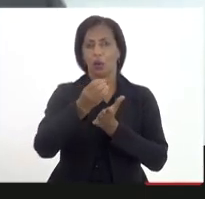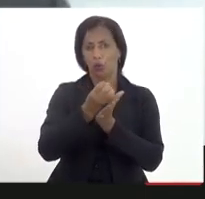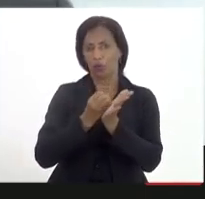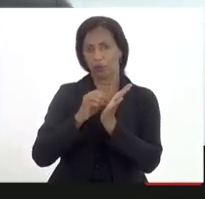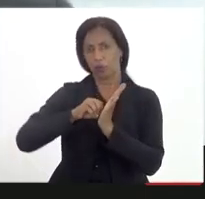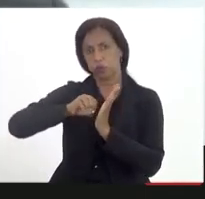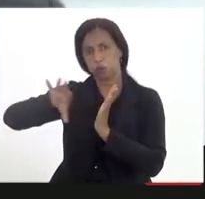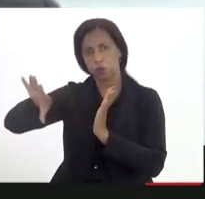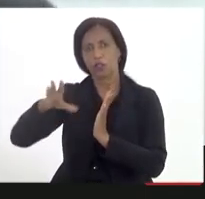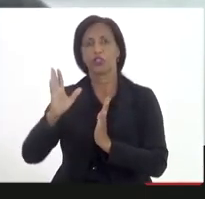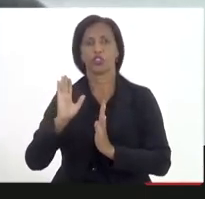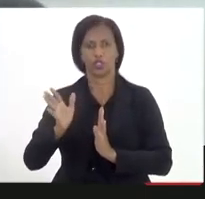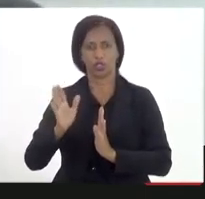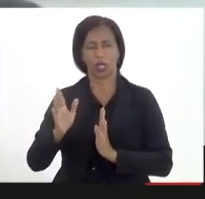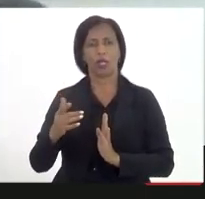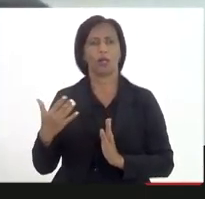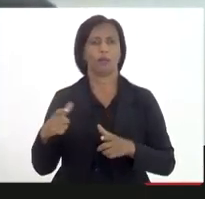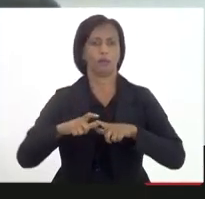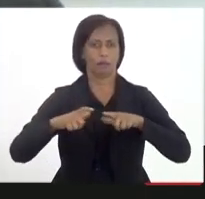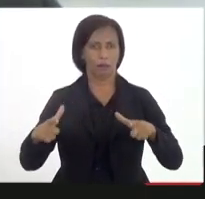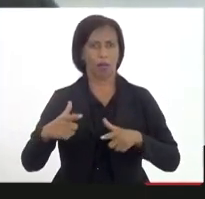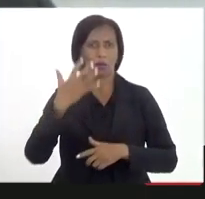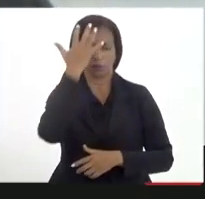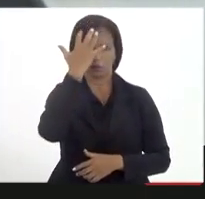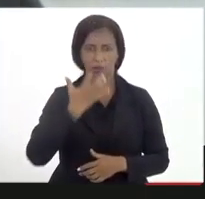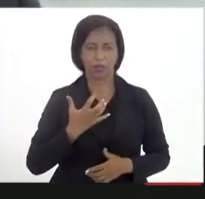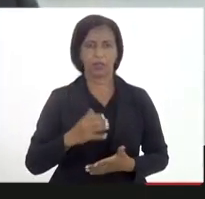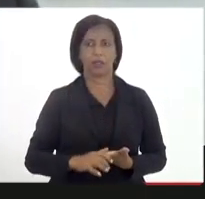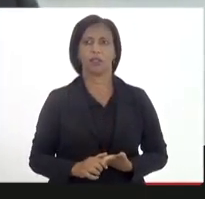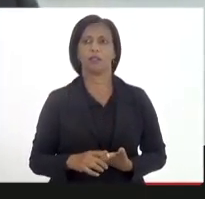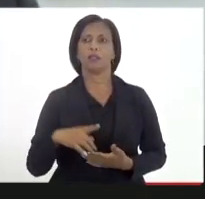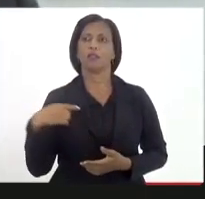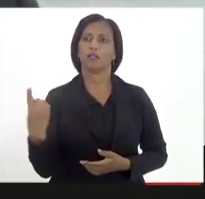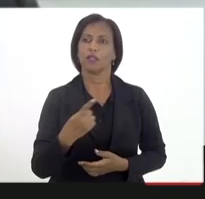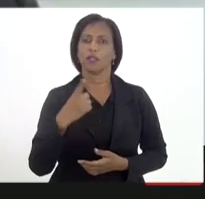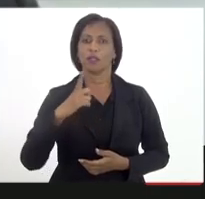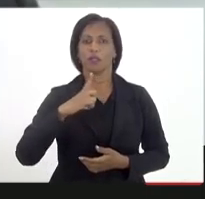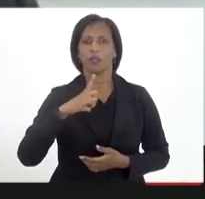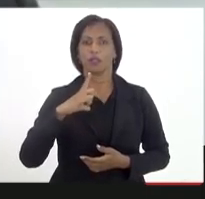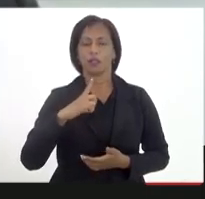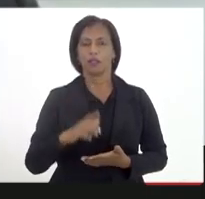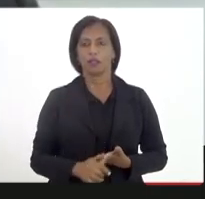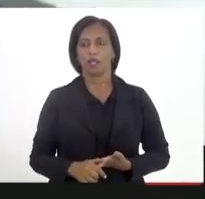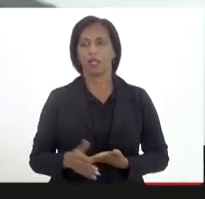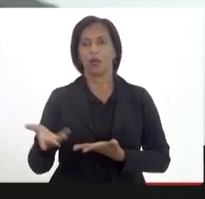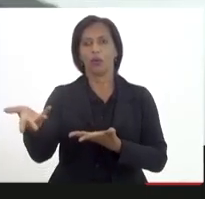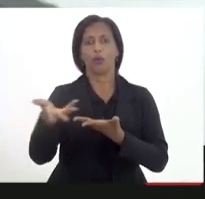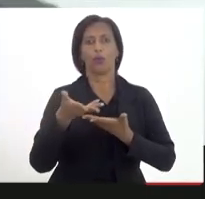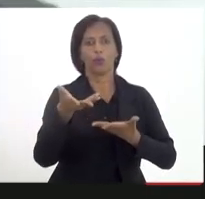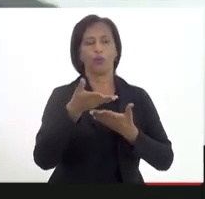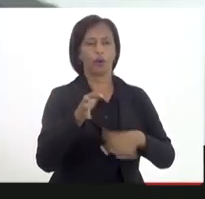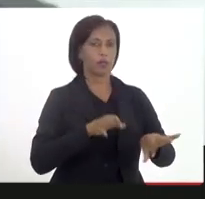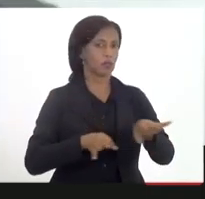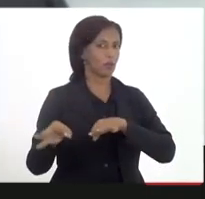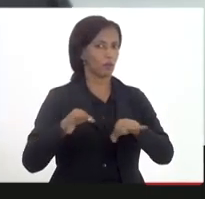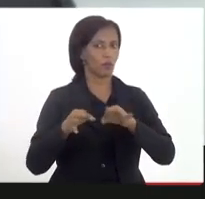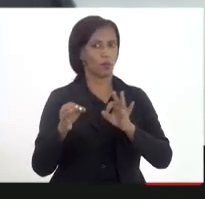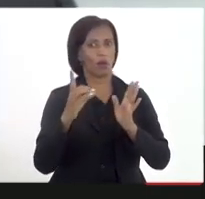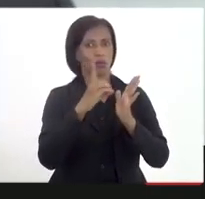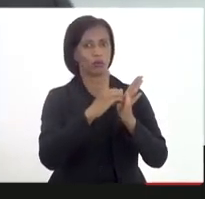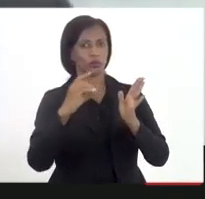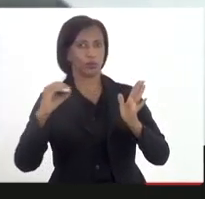primeiro lugar para dar maior utilização a morte celeridade a gente crie obstante as convocações formais publicações no